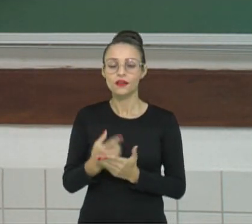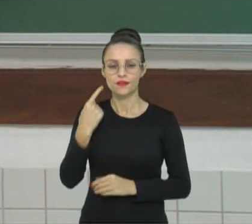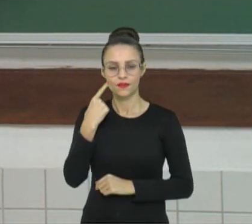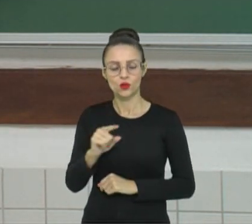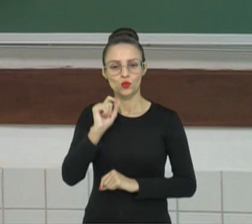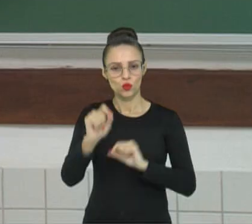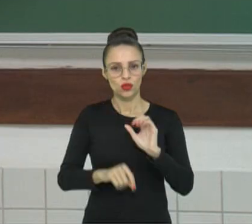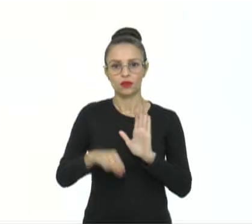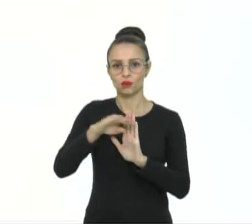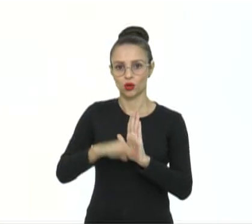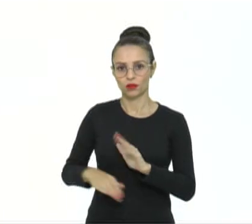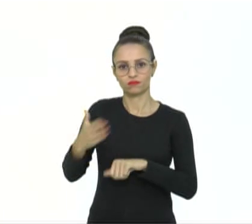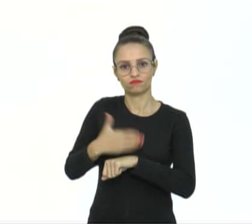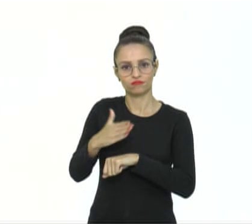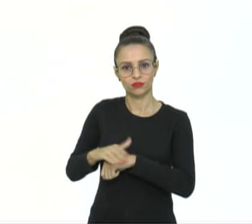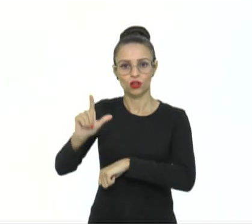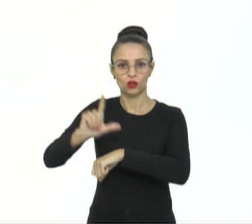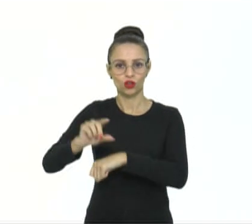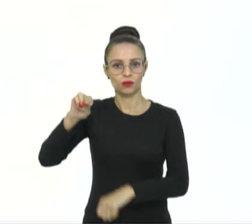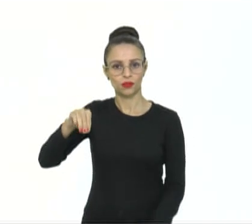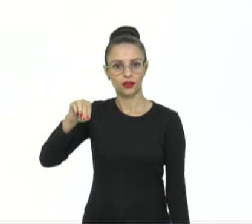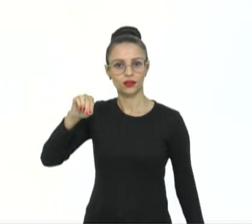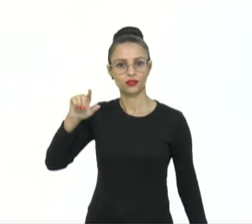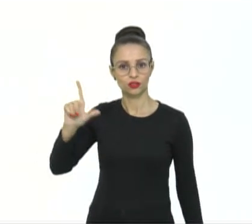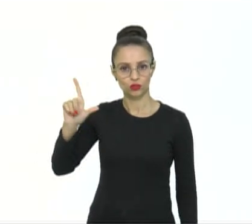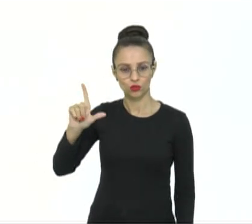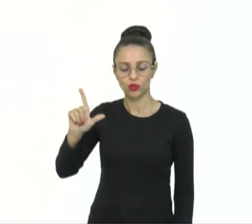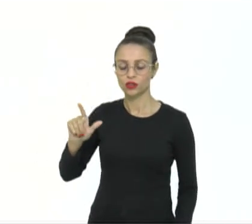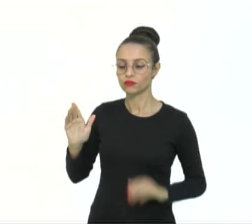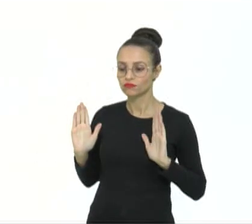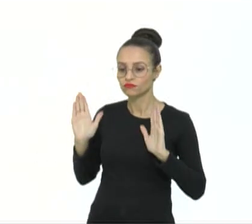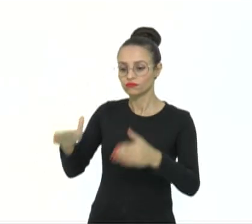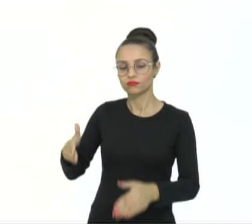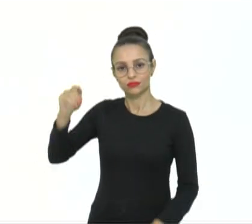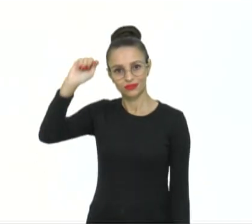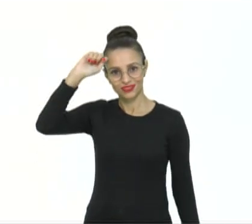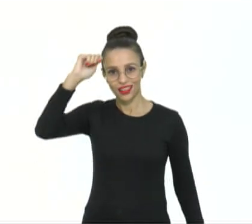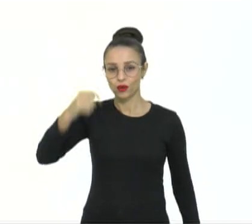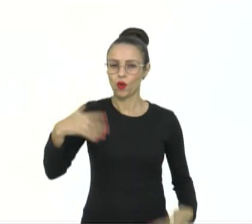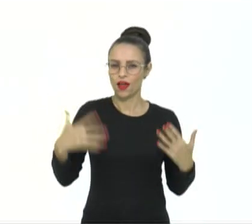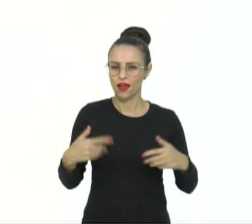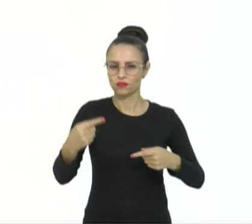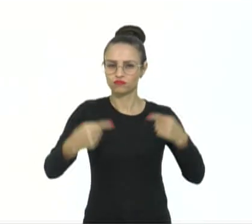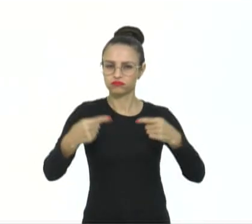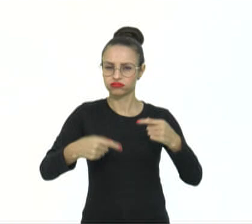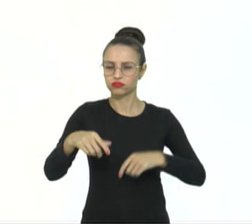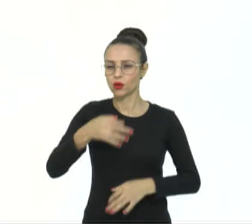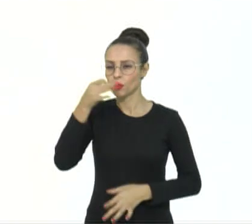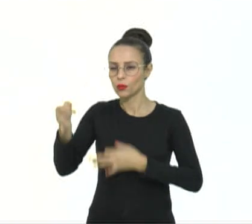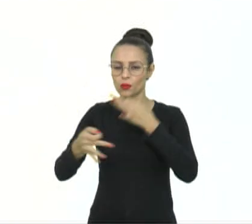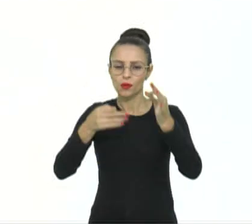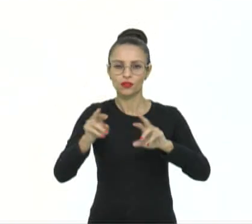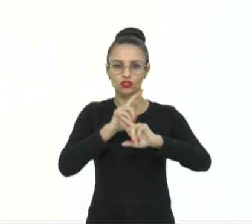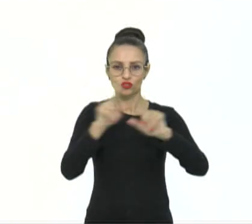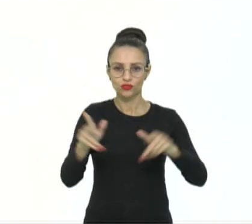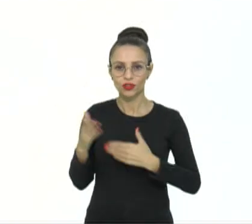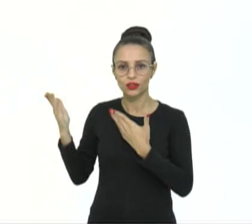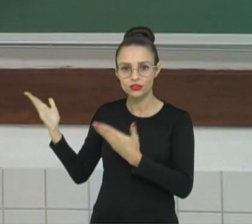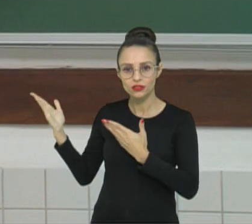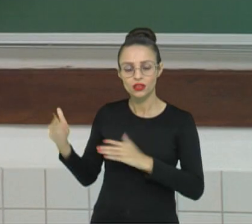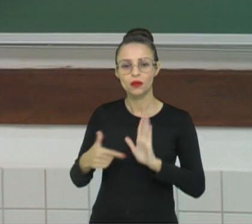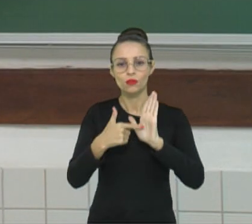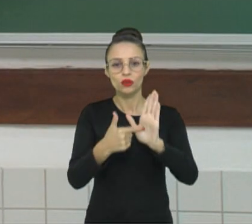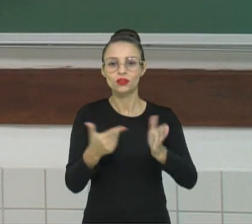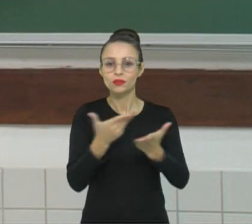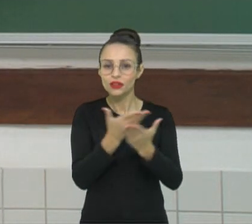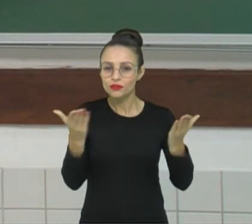que o programa de trainee da Magazine Luiza para negros causa polêmica. Nós trabalhamos essa manchete do Correio Brasiliense. Trouxe para